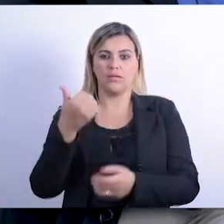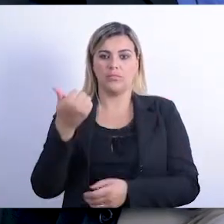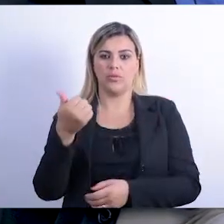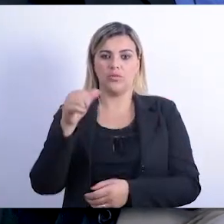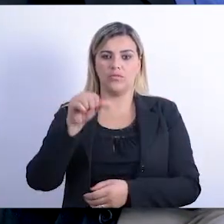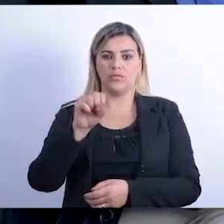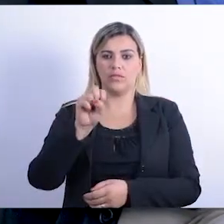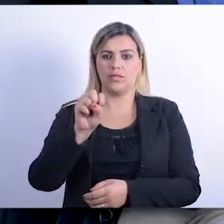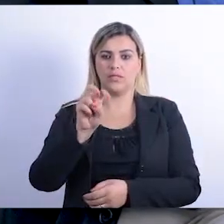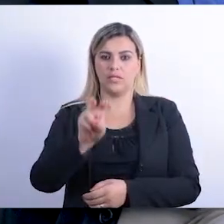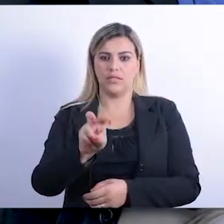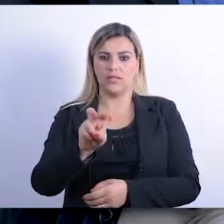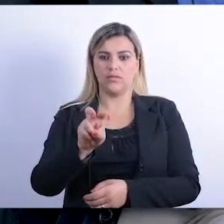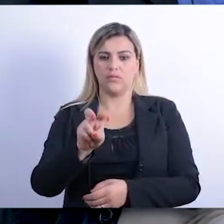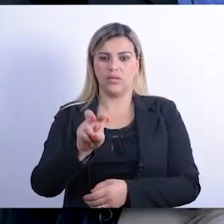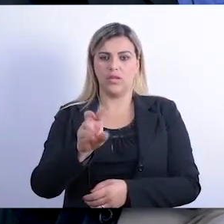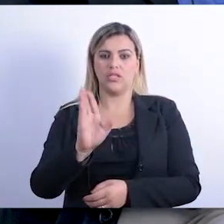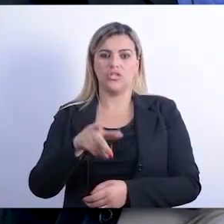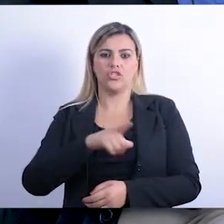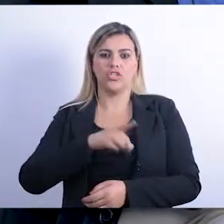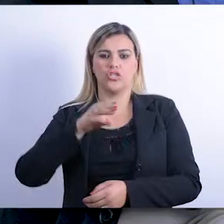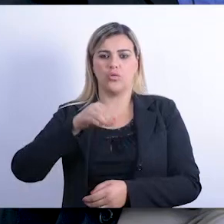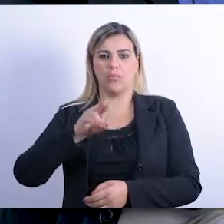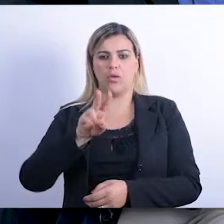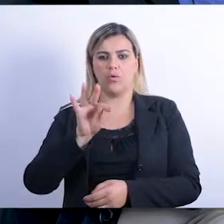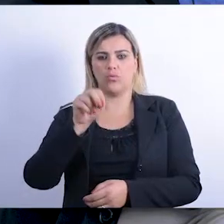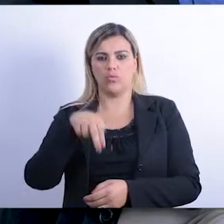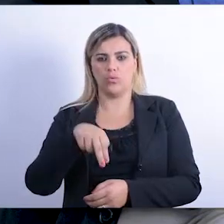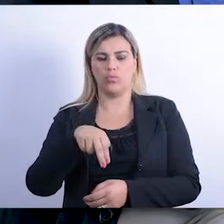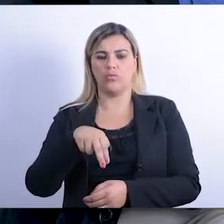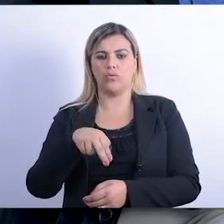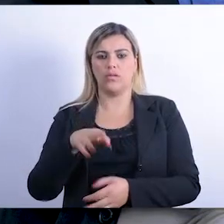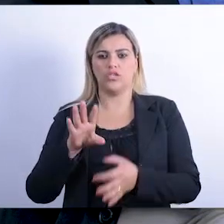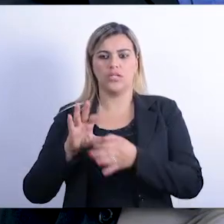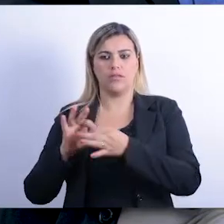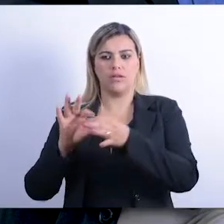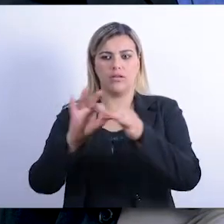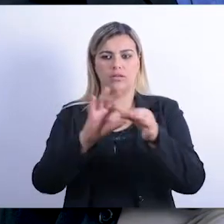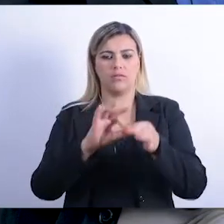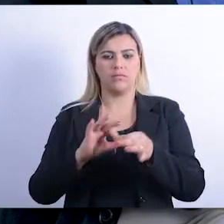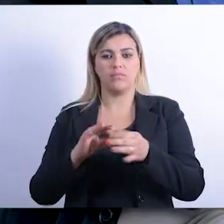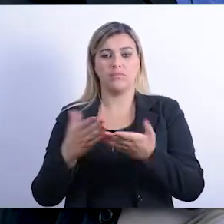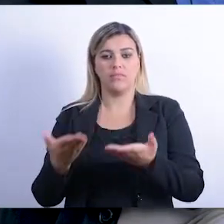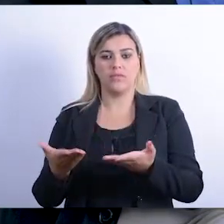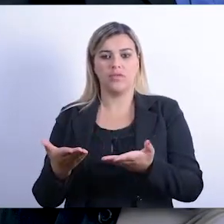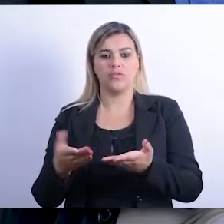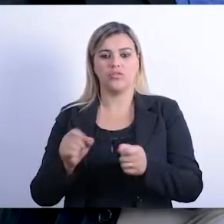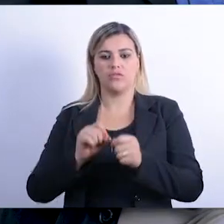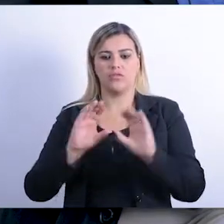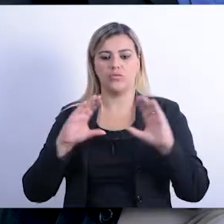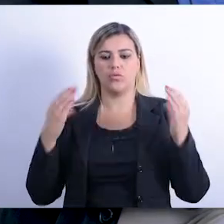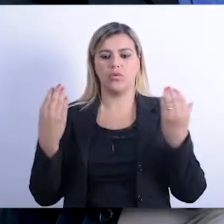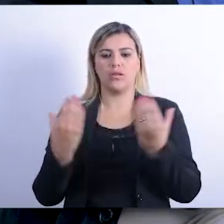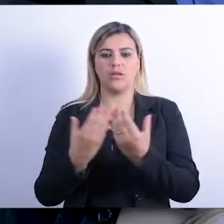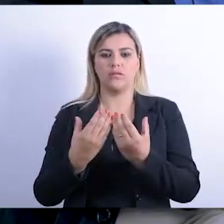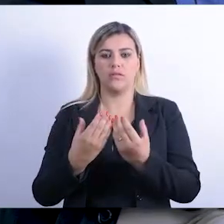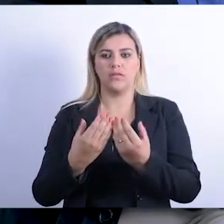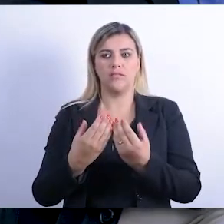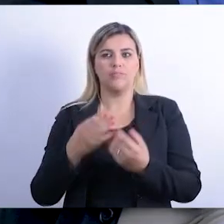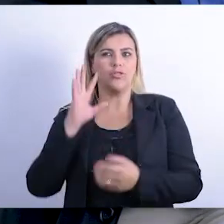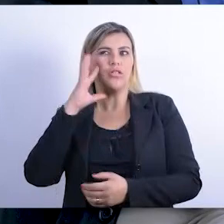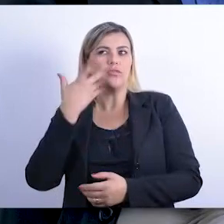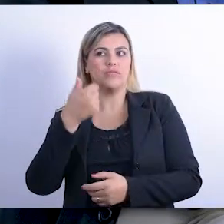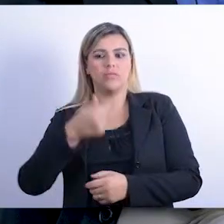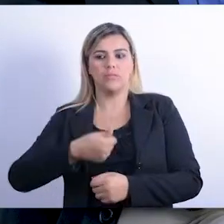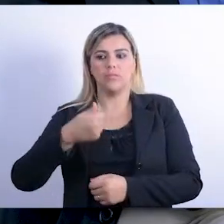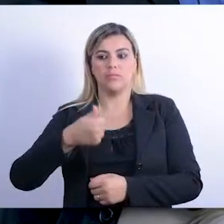Aí, quando nós fomos fazer o Congresso, nós decidimos, nós temos que ter o primeiro encontro nacional de docentes de fisioterapia, para poder discutir as bases